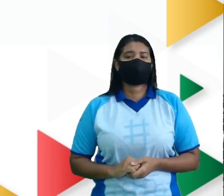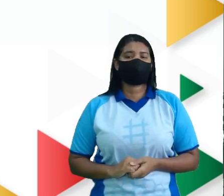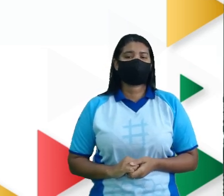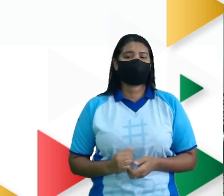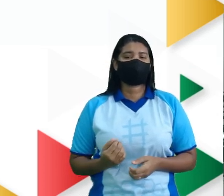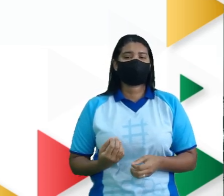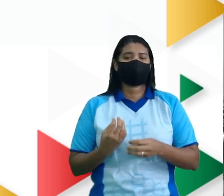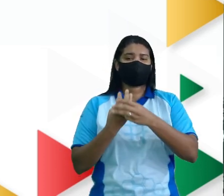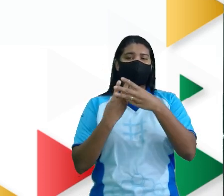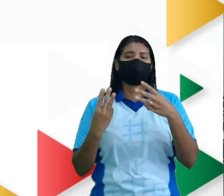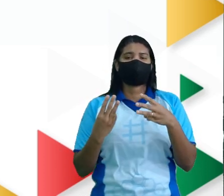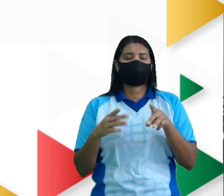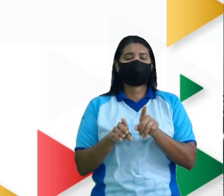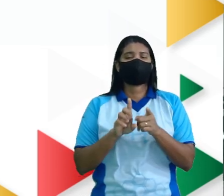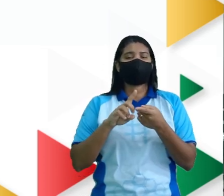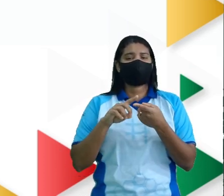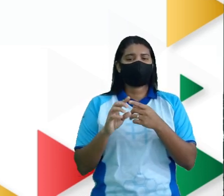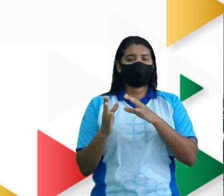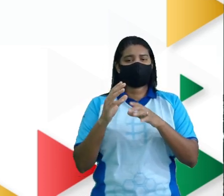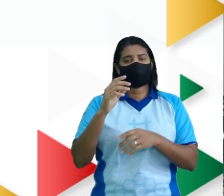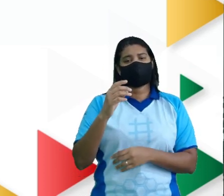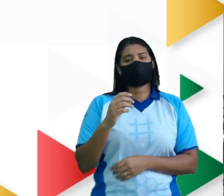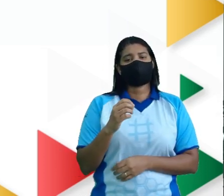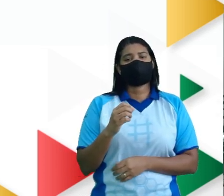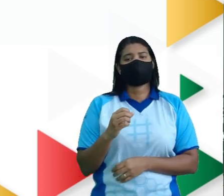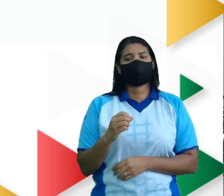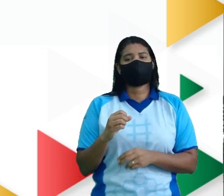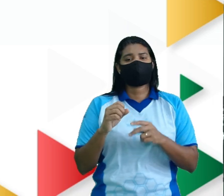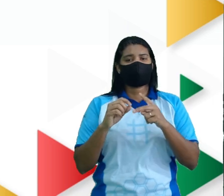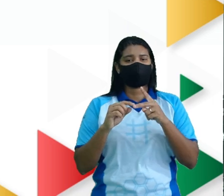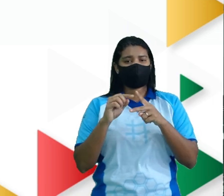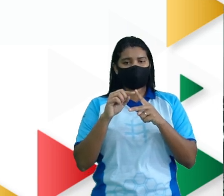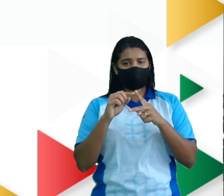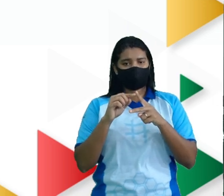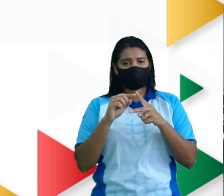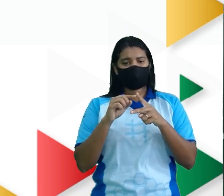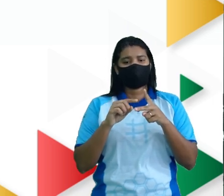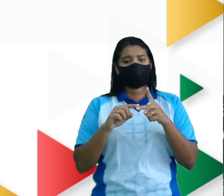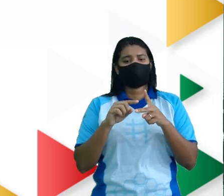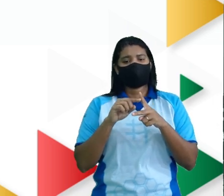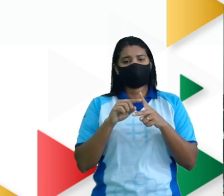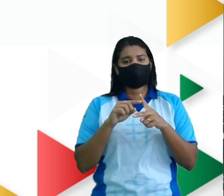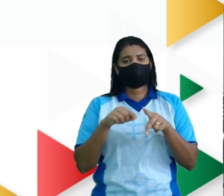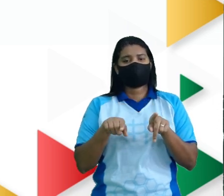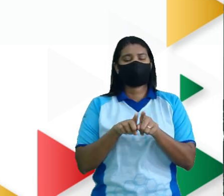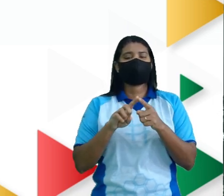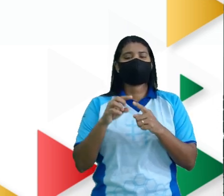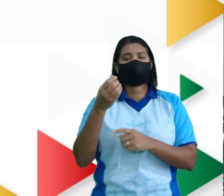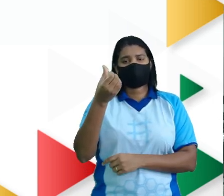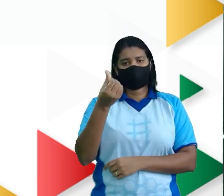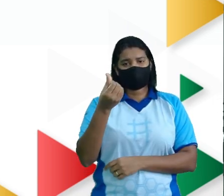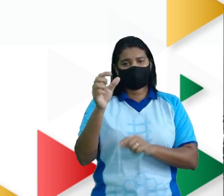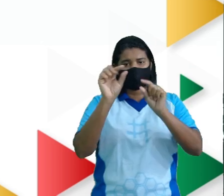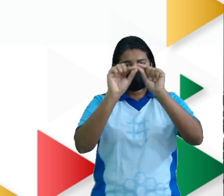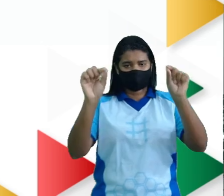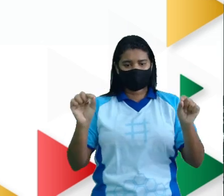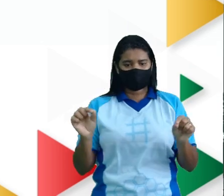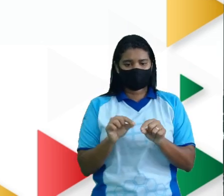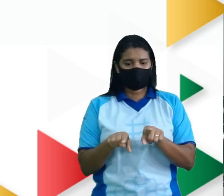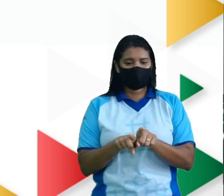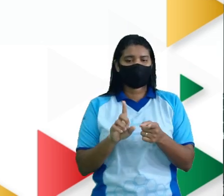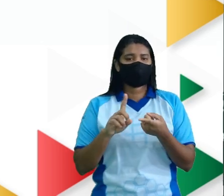exemplo, tá? O hexágono regular é um polígono de 6 lados que apresenta todos os seus lados e todos os seus